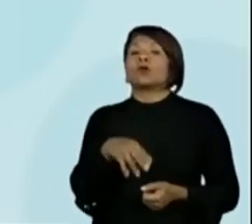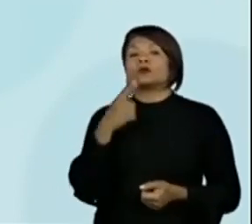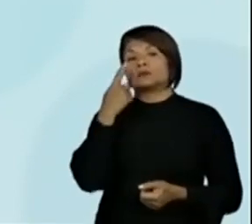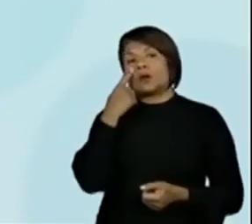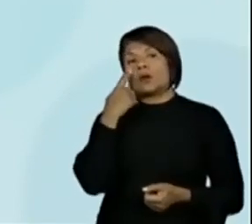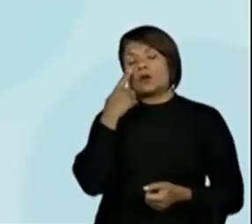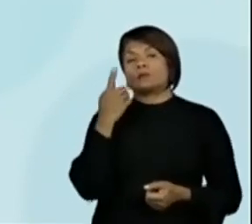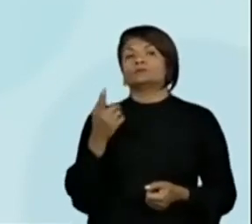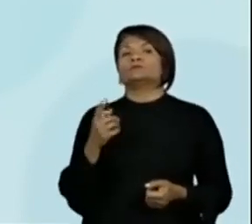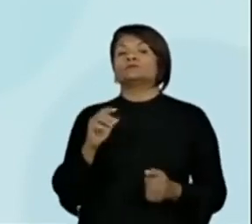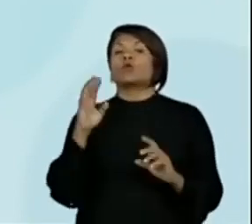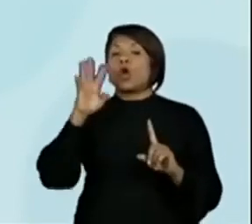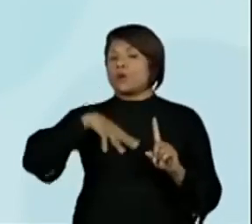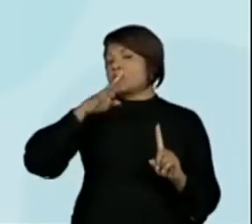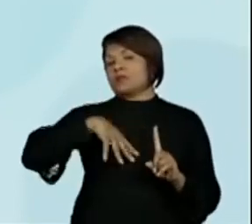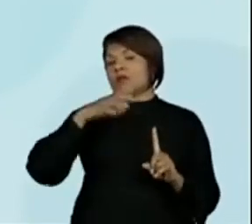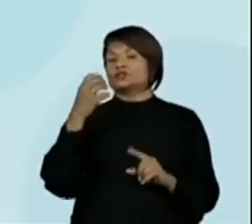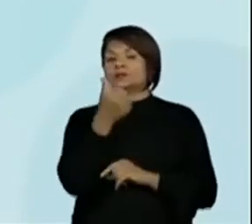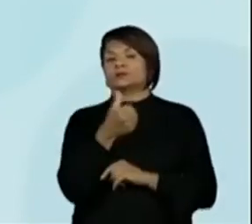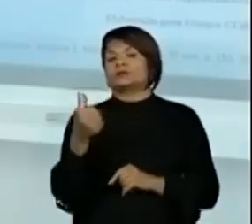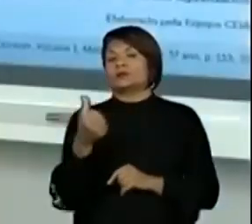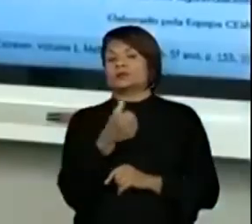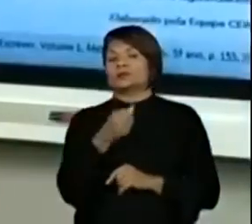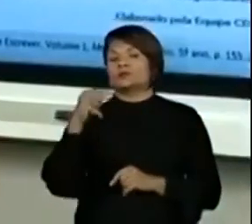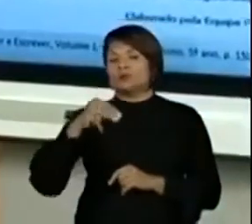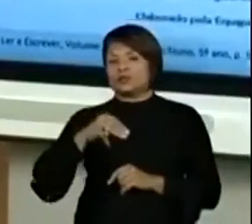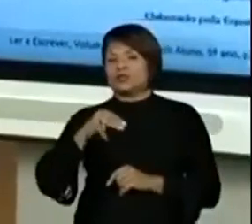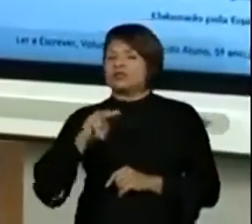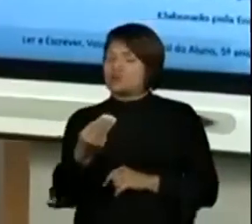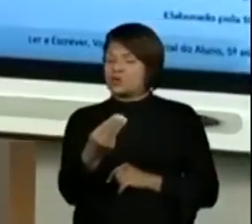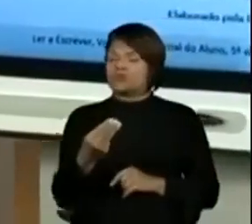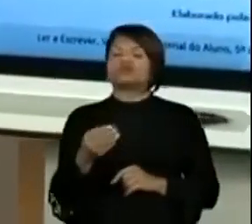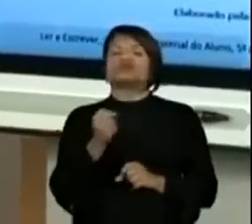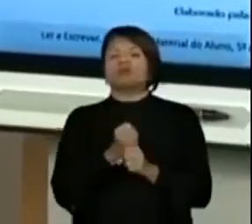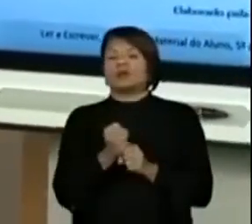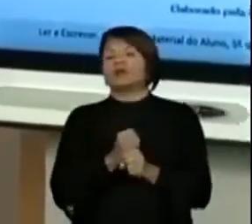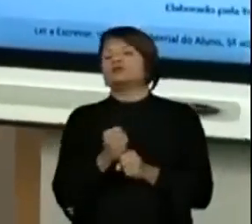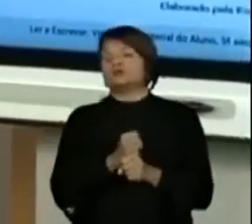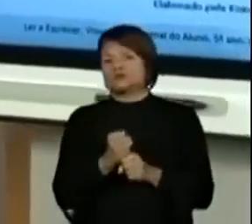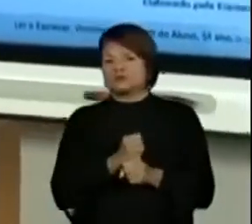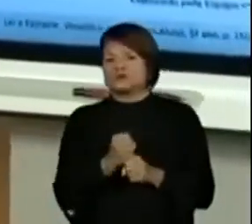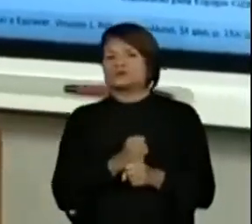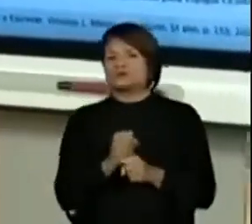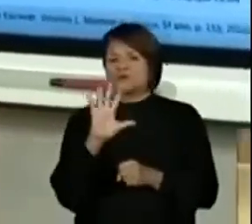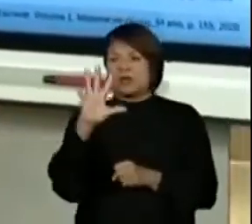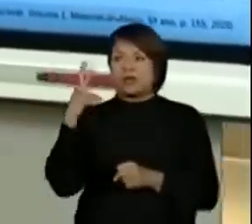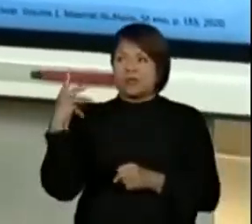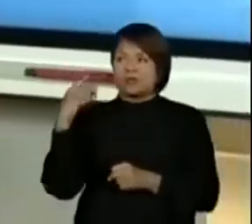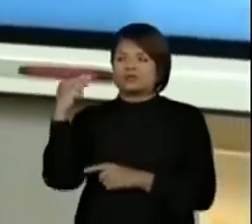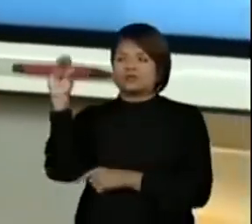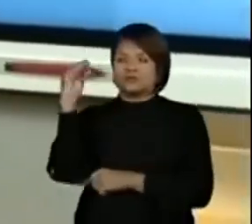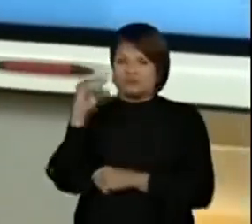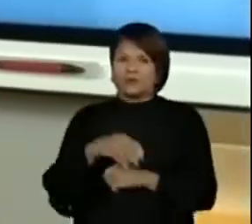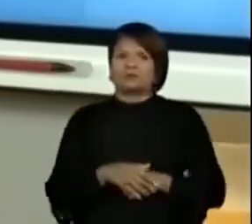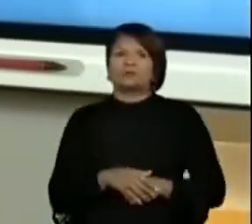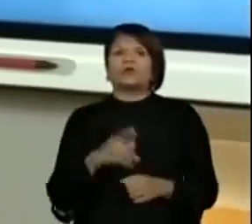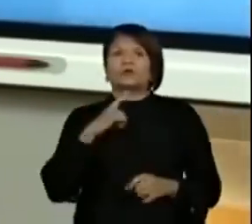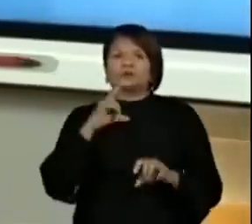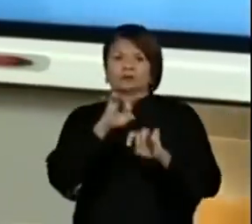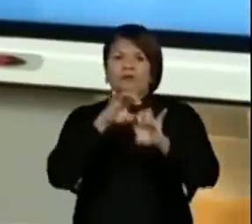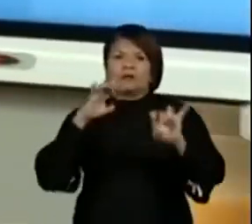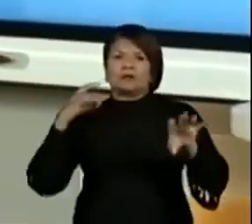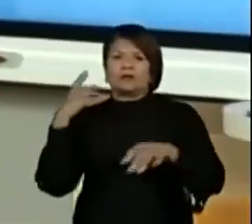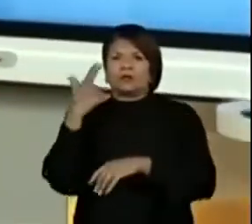ó, em homenagem aos 66 milhões de anos da era dos dinossauros. Tudo bem? Então, aqui a gente está com um problema técnico aqui na